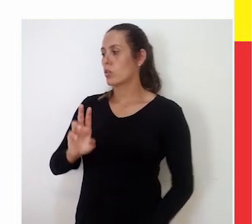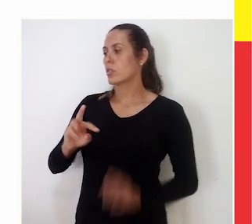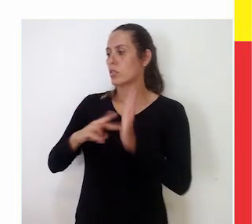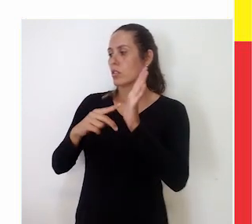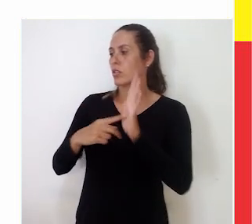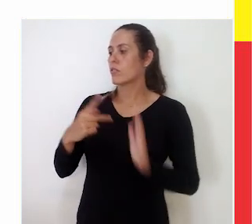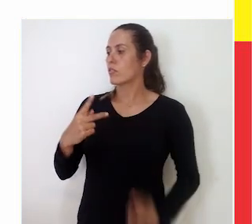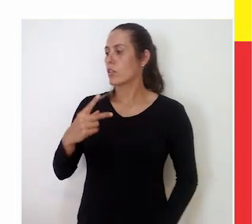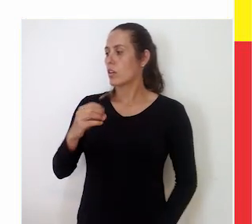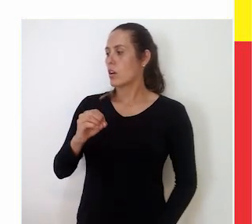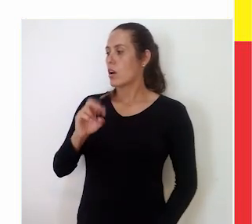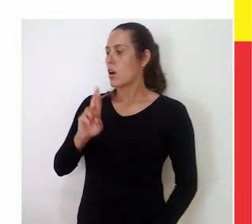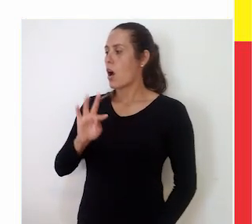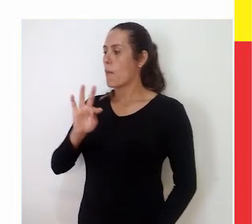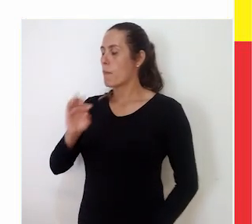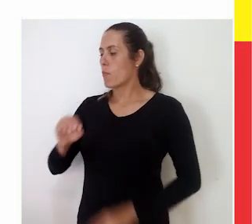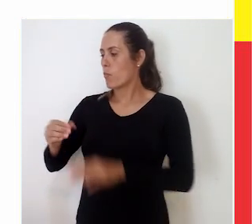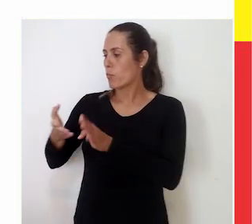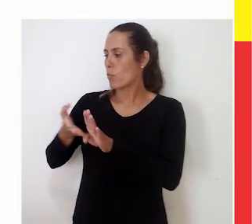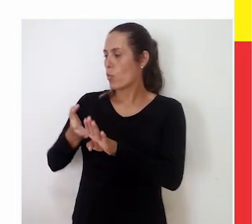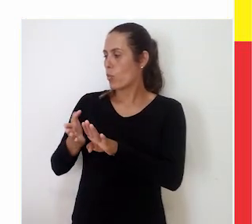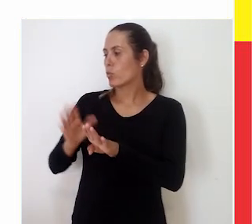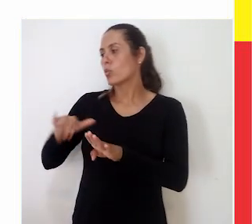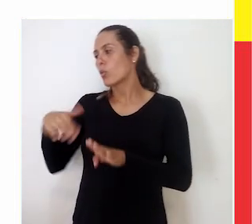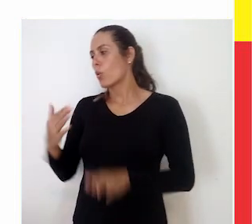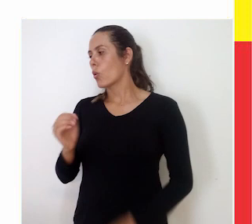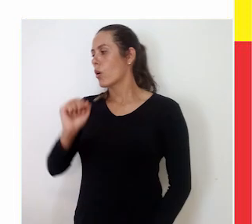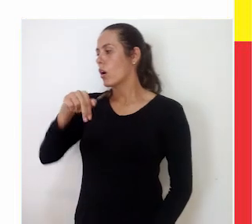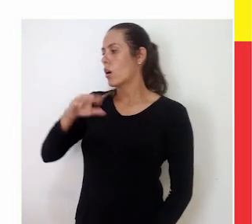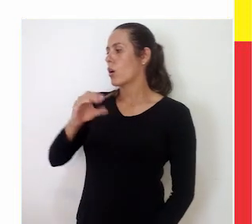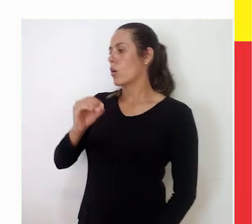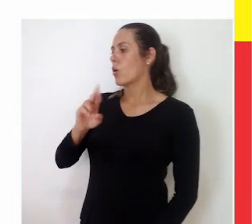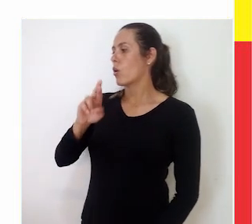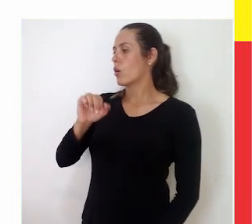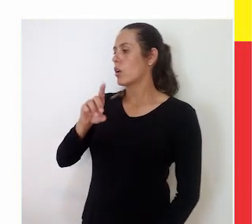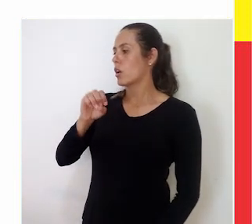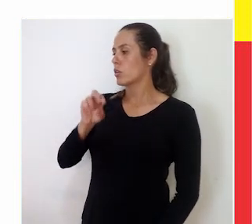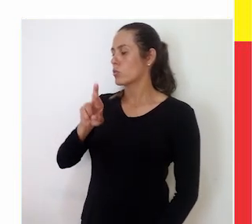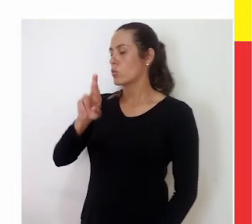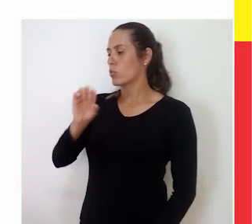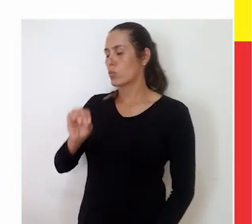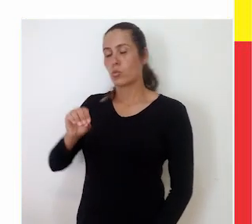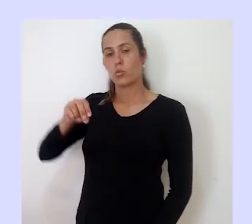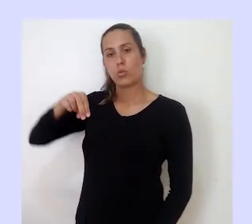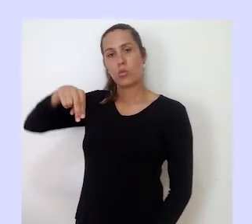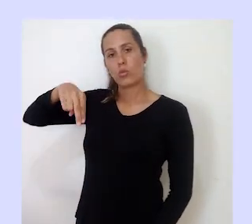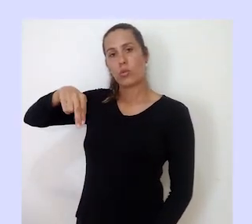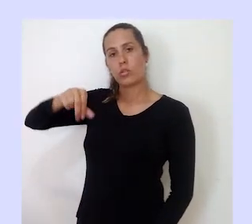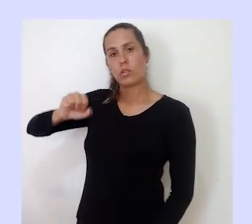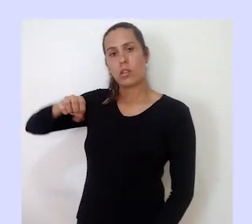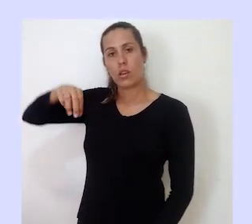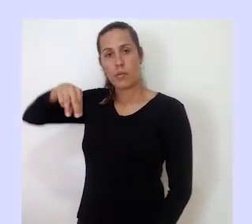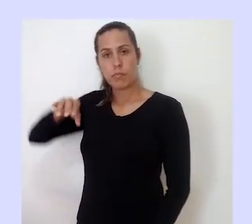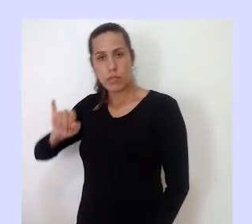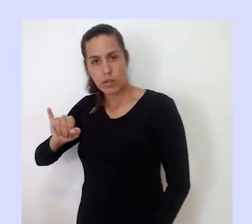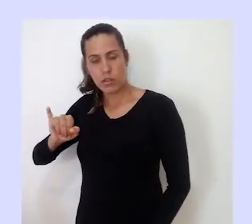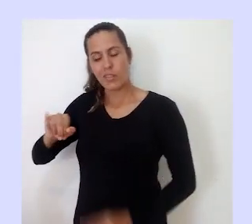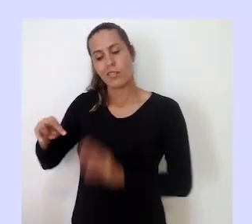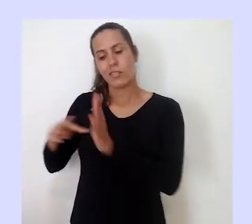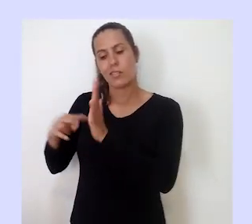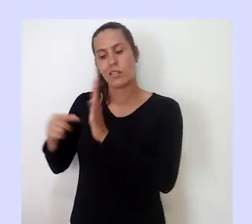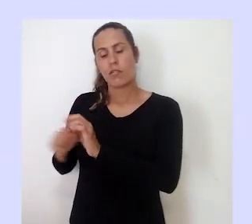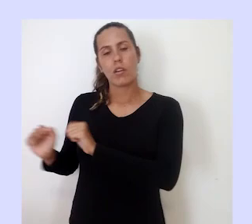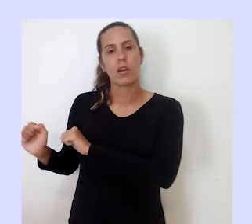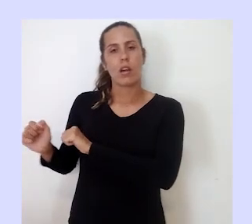ancoradouro. E nami significa onda, mar. Ou seja, é uma onda que vem do